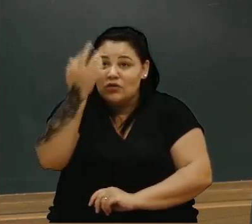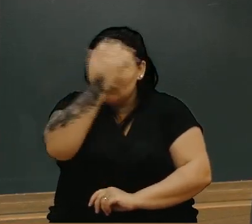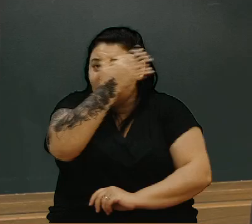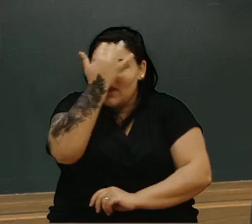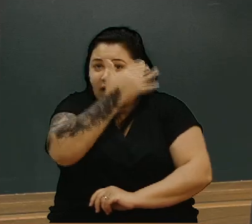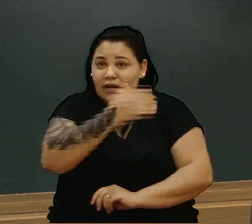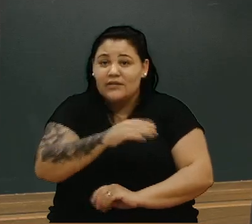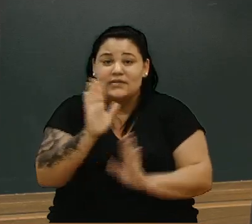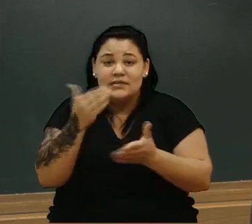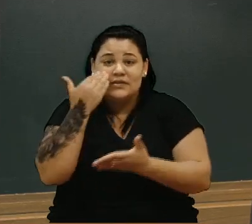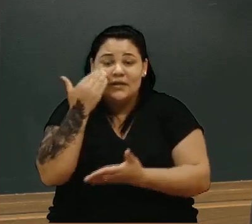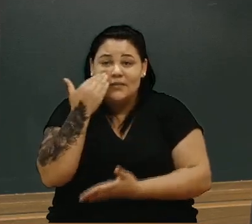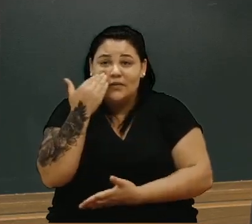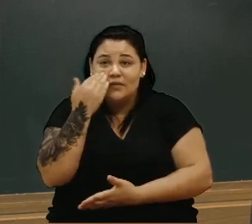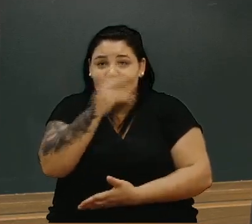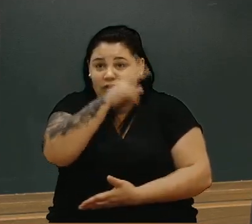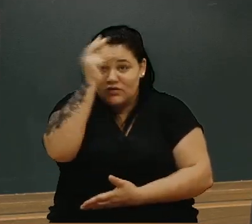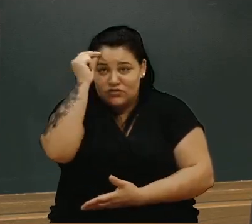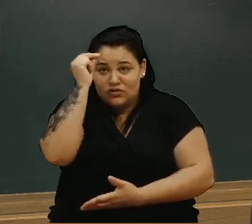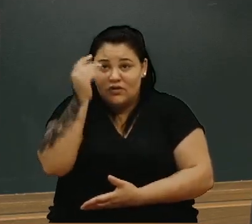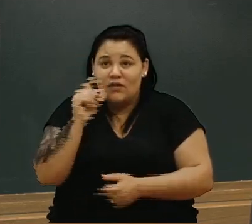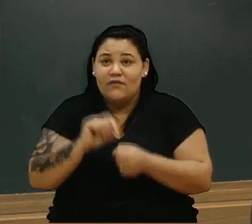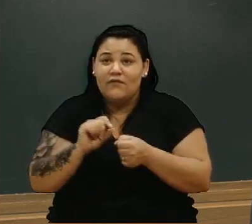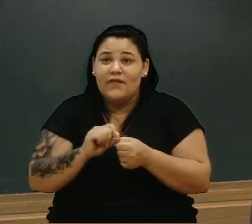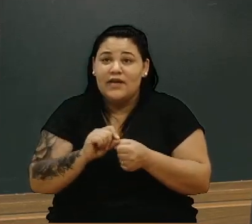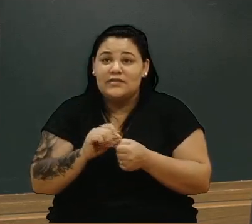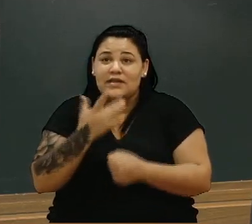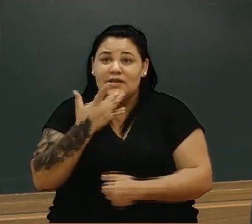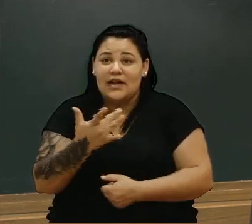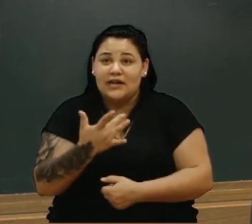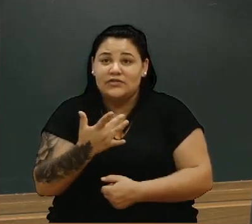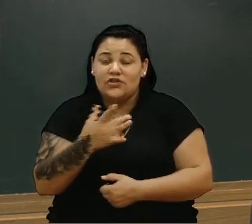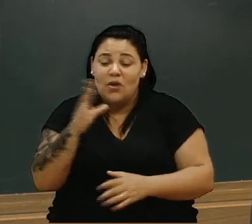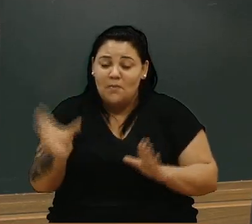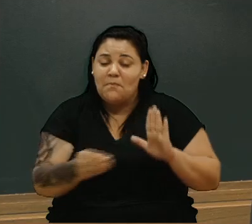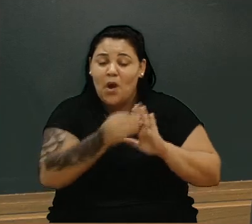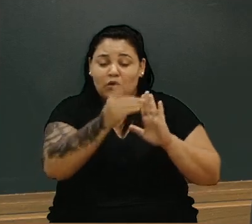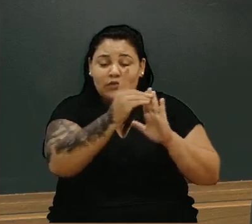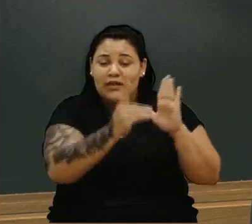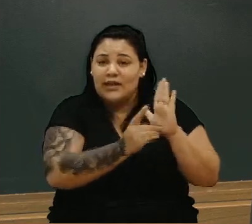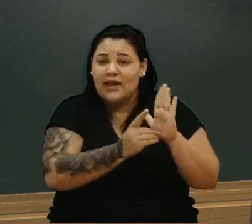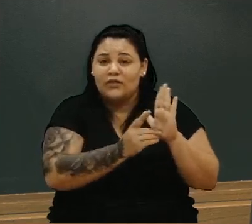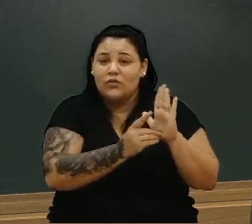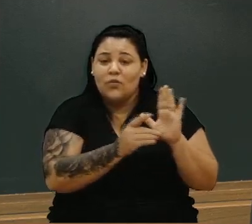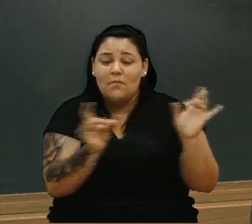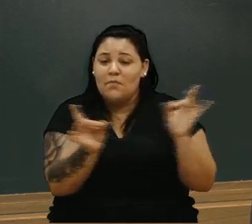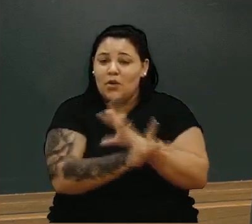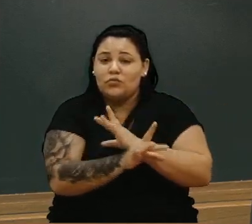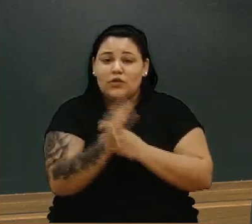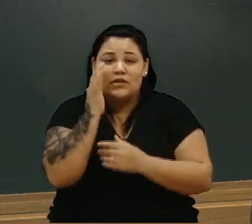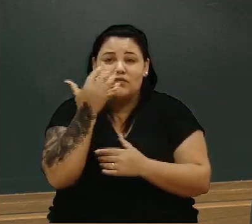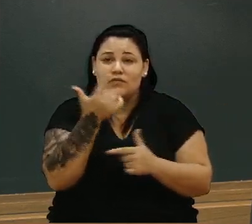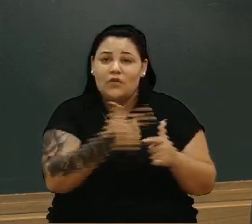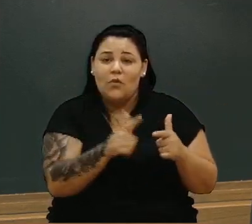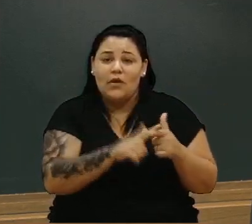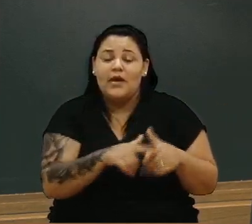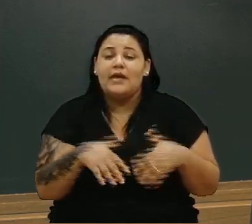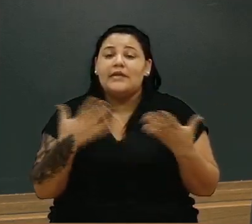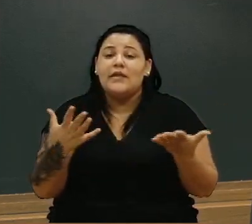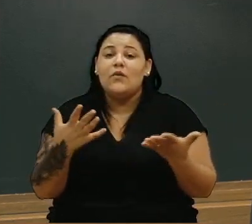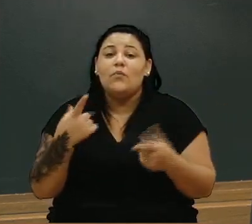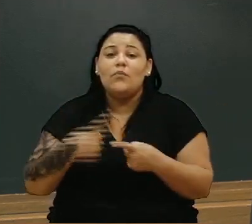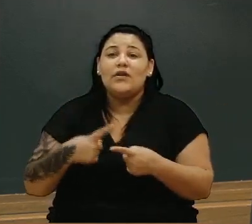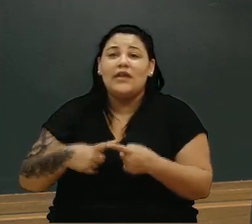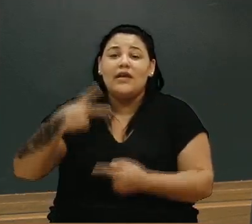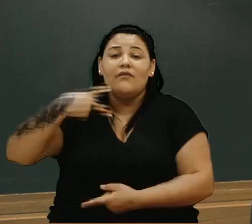Hoje de tarde, vereador Edson, publica um decreto no Diário Oficial do município, está resolvido o problema. Então, por que, vereadora Marisol, nós estamos